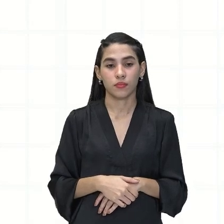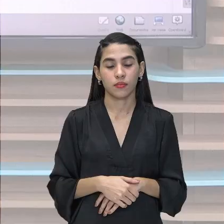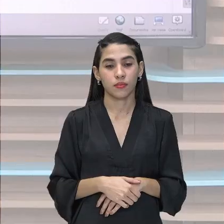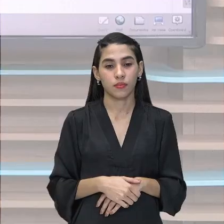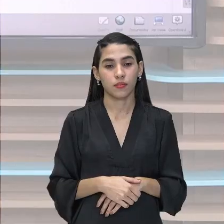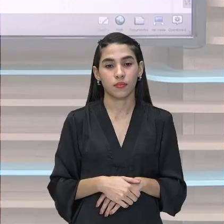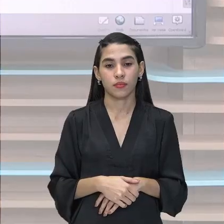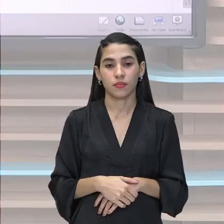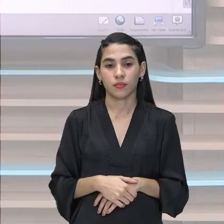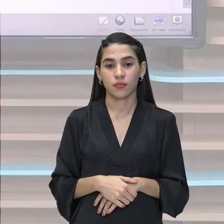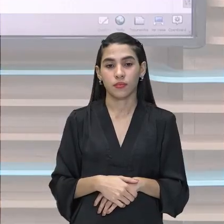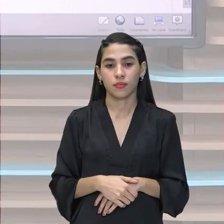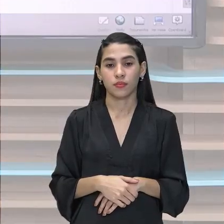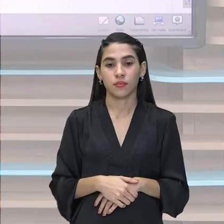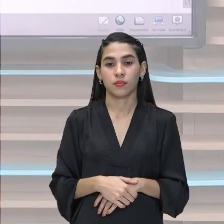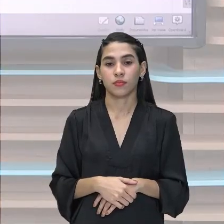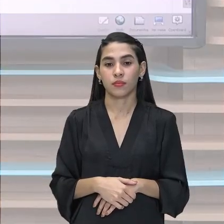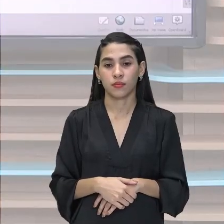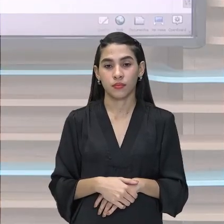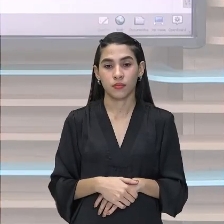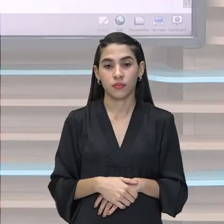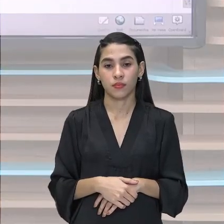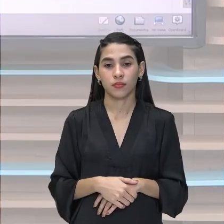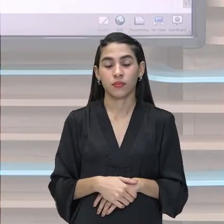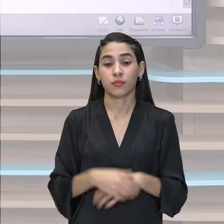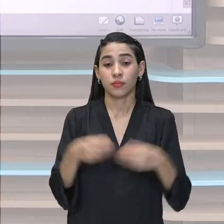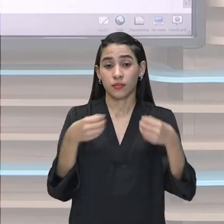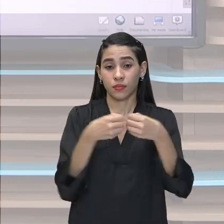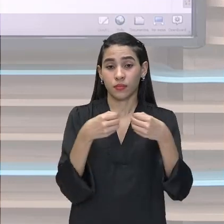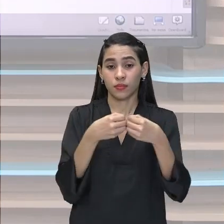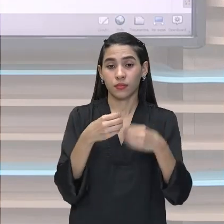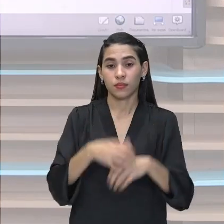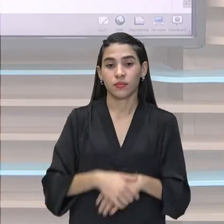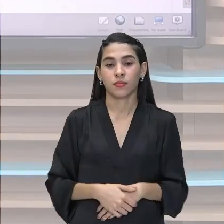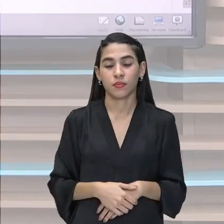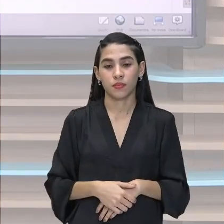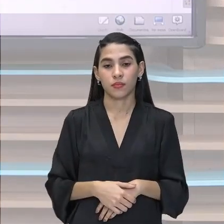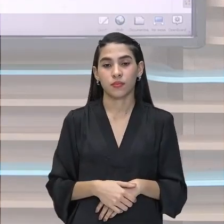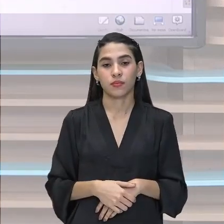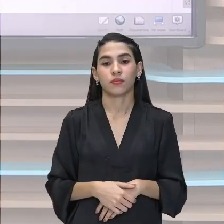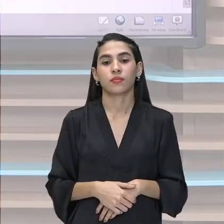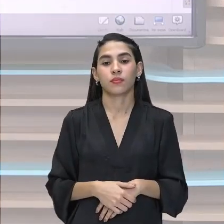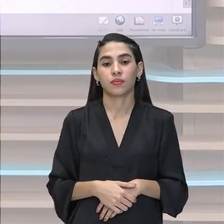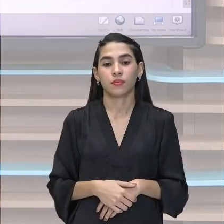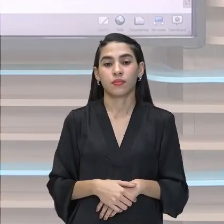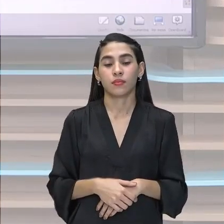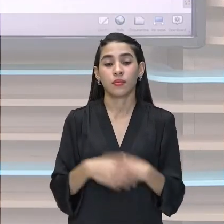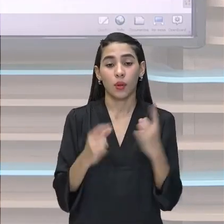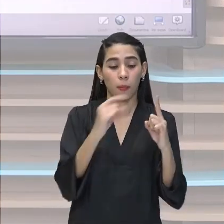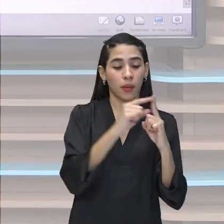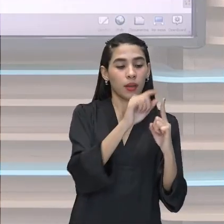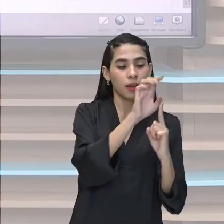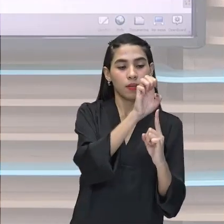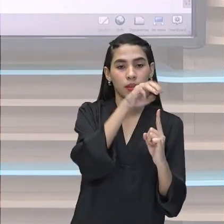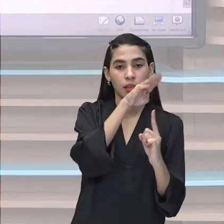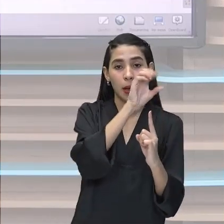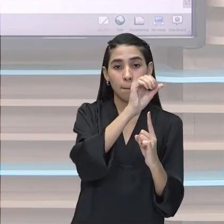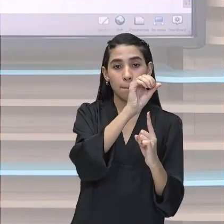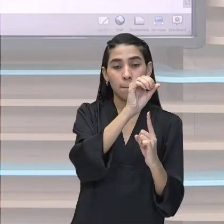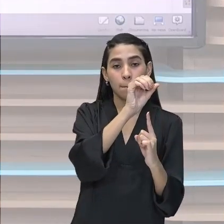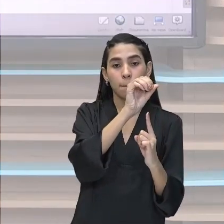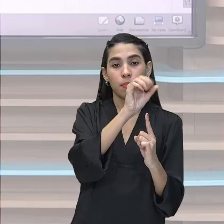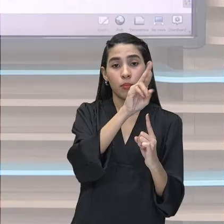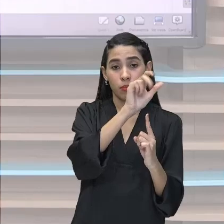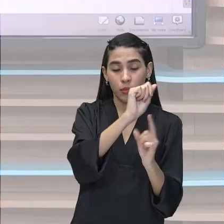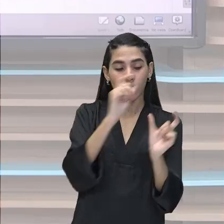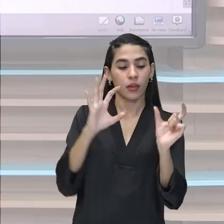Chega aqui, esquenta. Então, ele vem pra perto. Então, pelo fato de ter embora, que é uma conjunção,